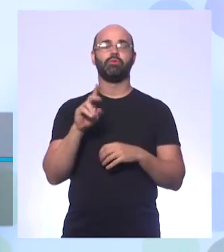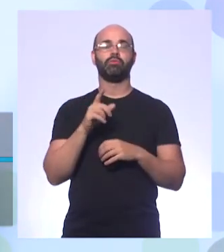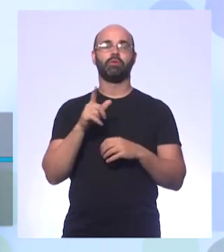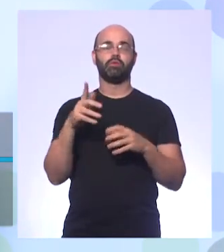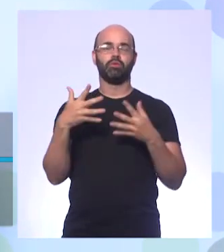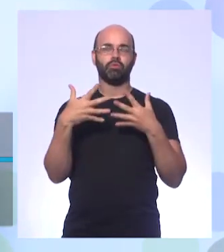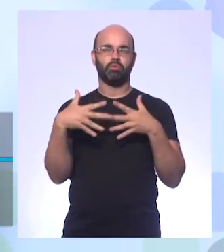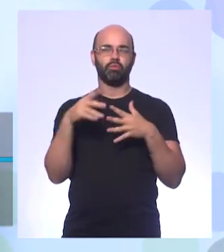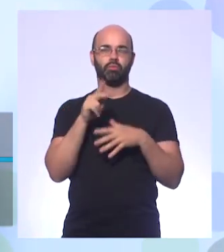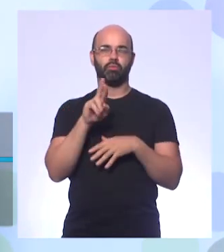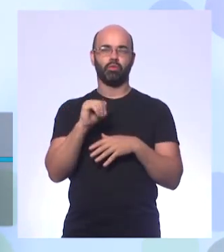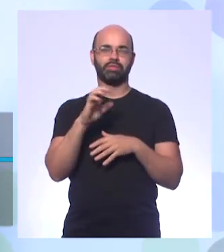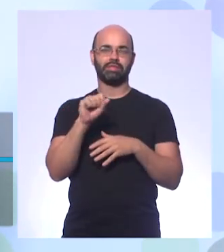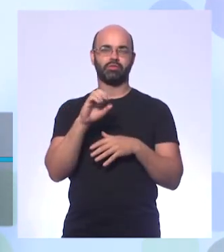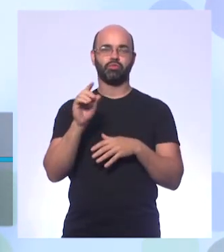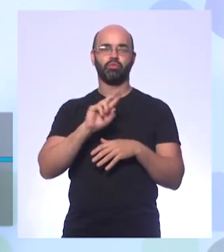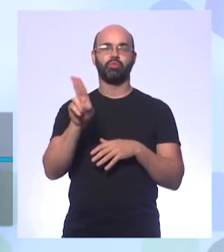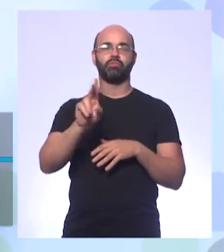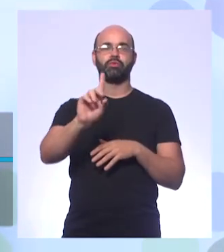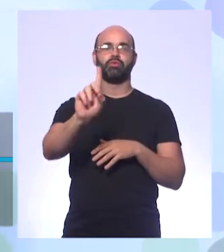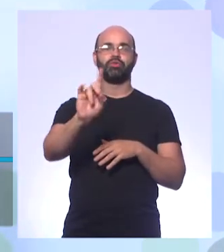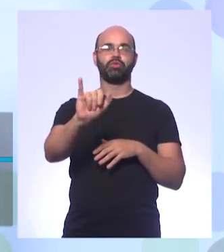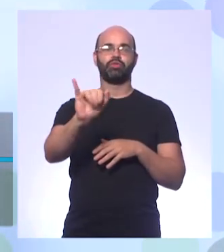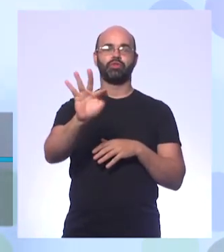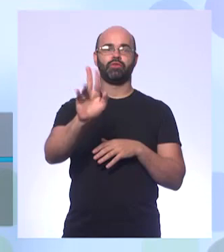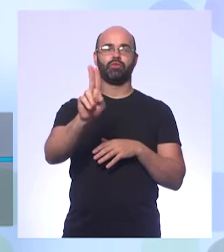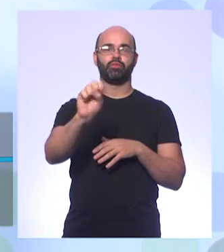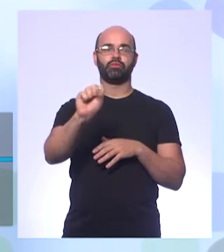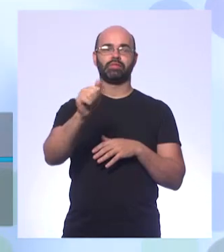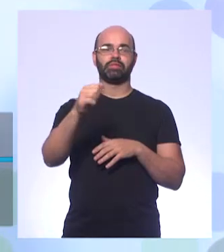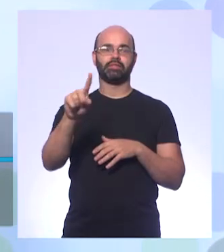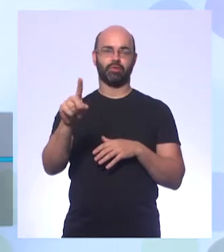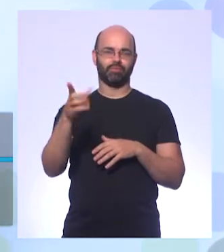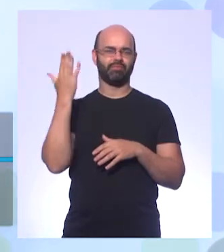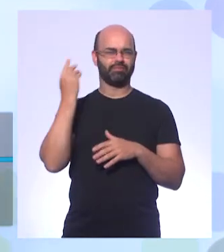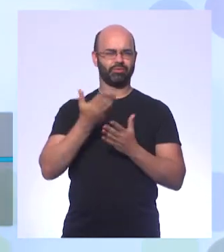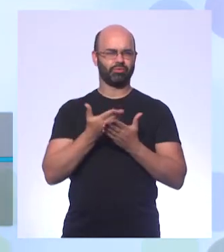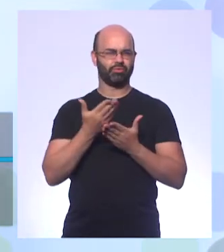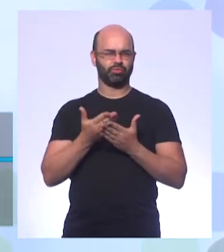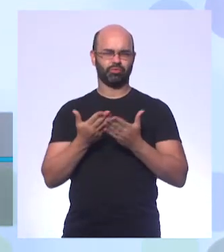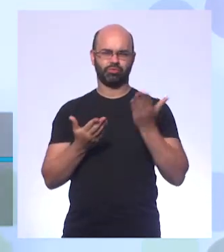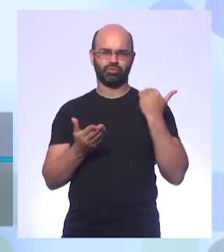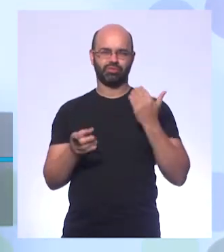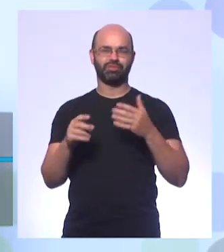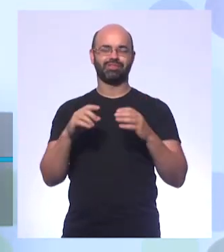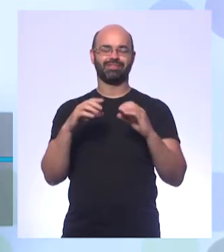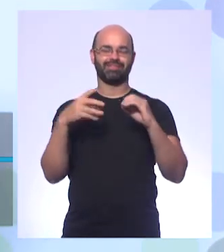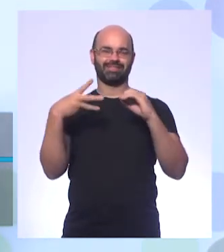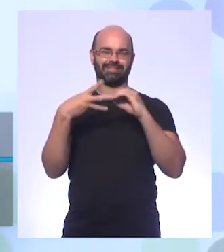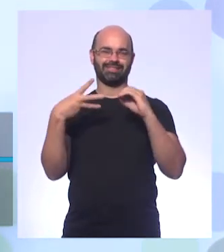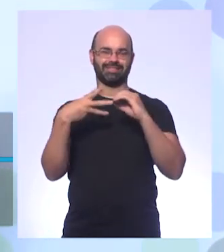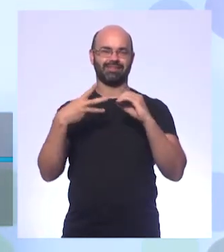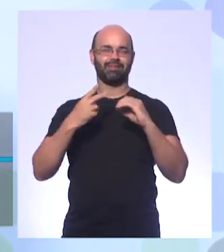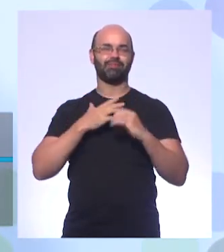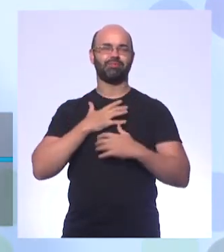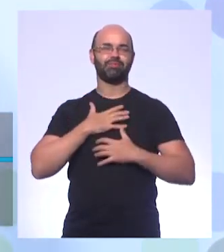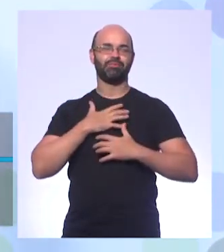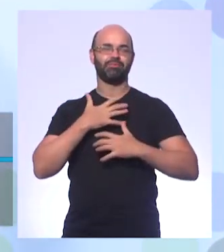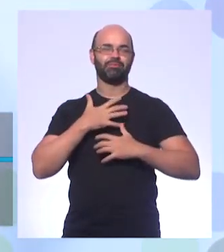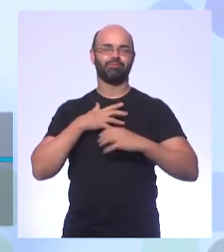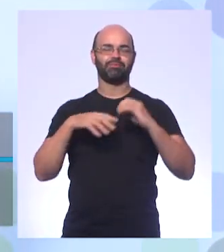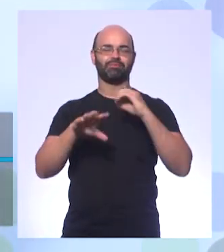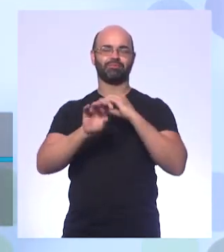quero que você responda para mim o seguinte: pensando aí no que você já viu de respiração celular nas aulas anteriores. Se você não